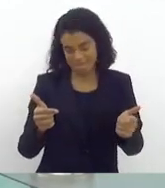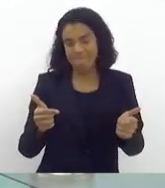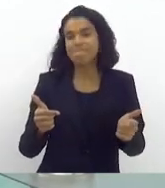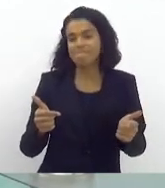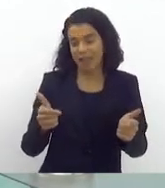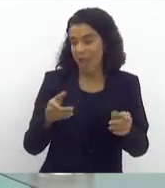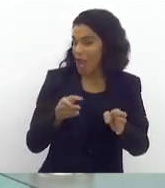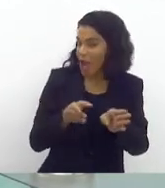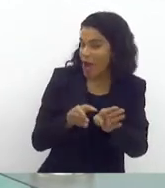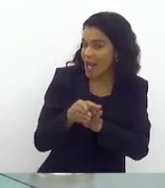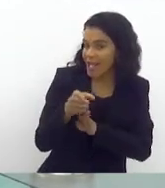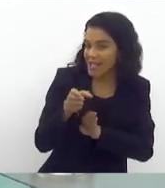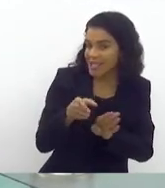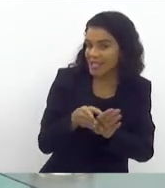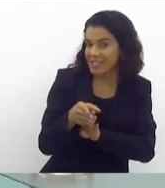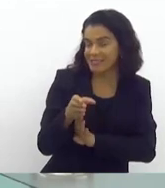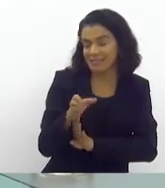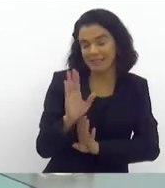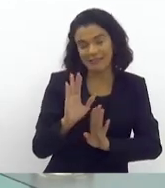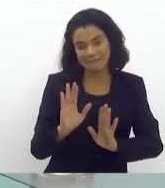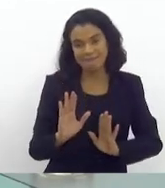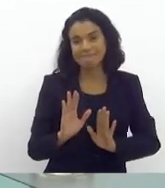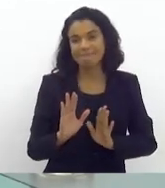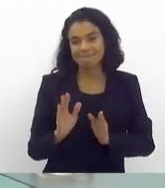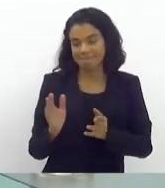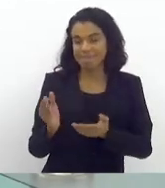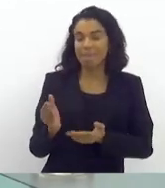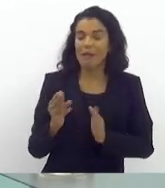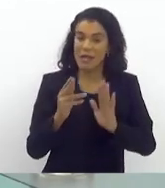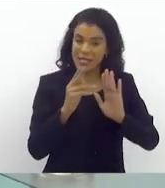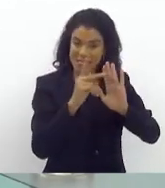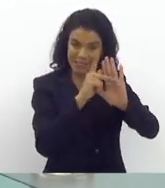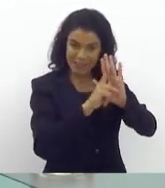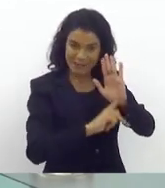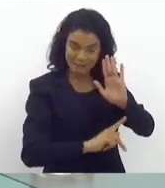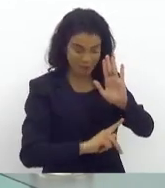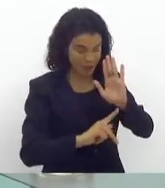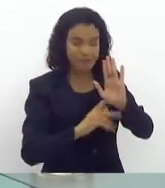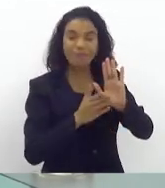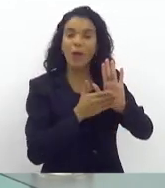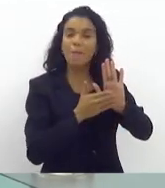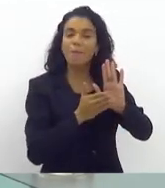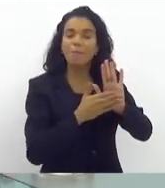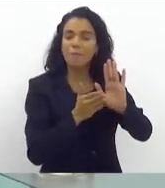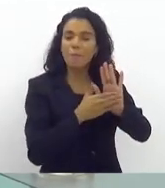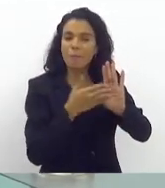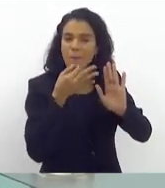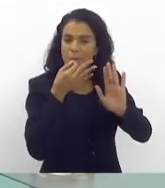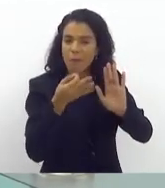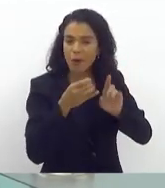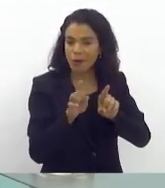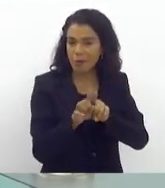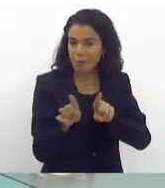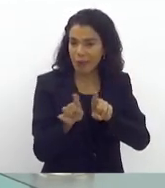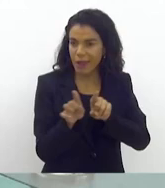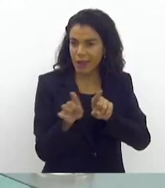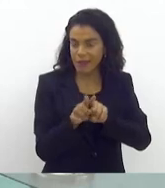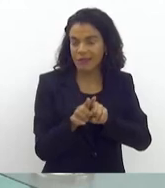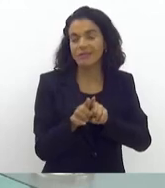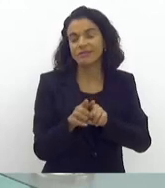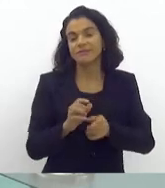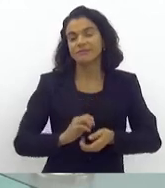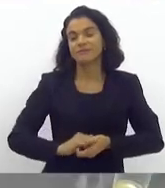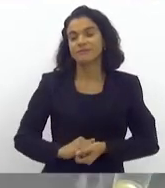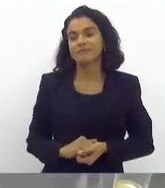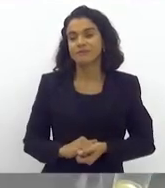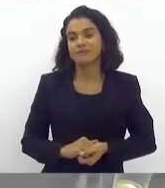a orientação. Eu queria, exatamente, além desse projeto, propor que seja a mesma... Até da gestão na hora